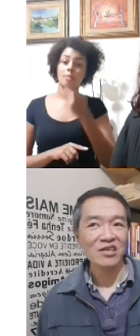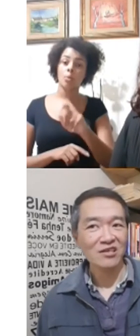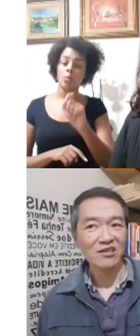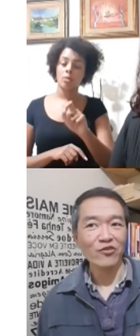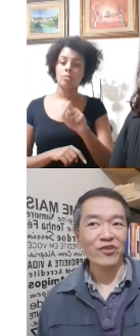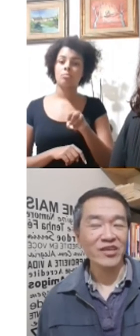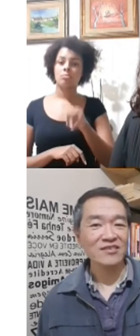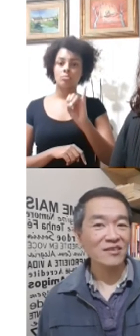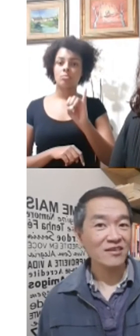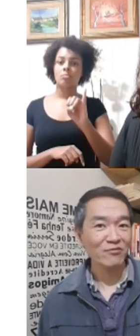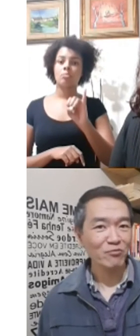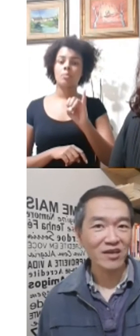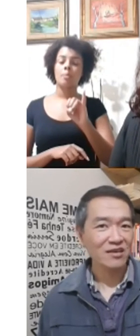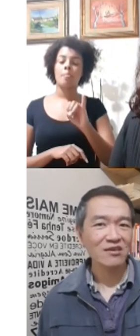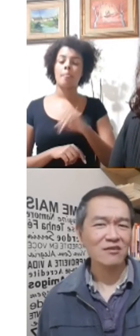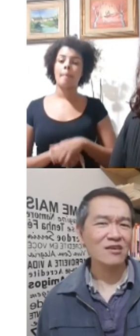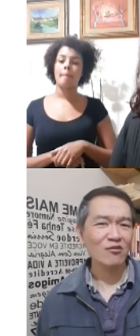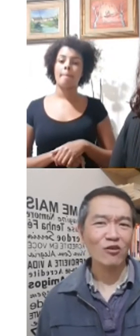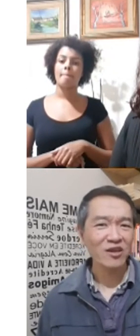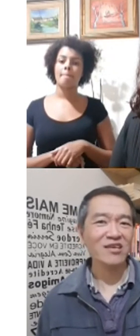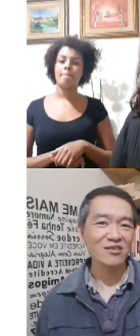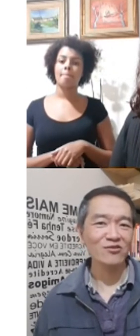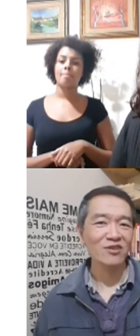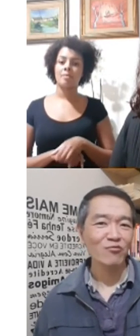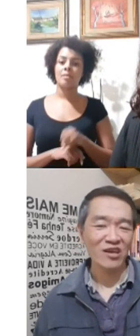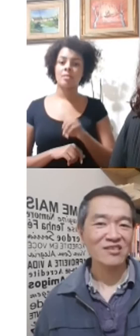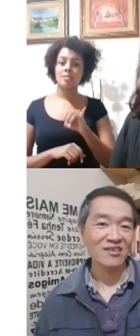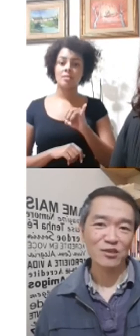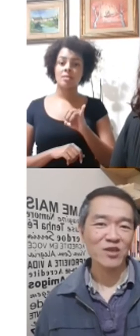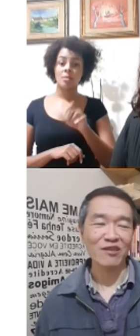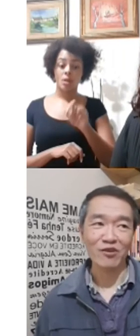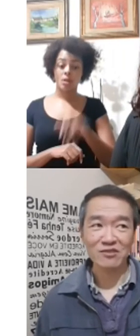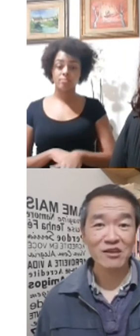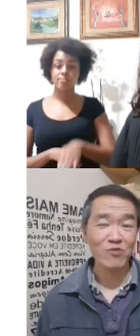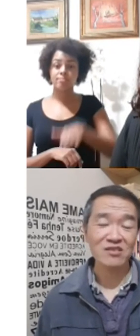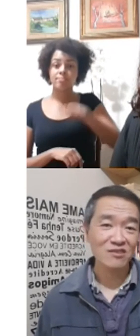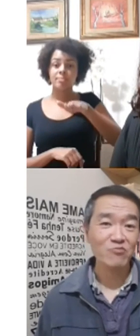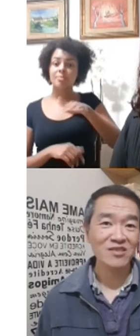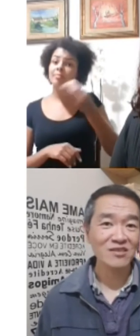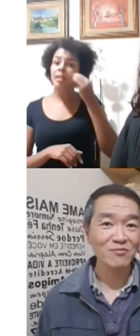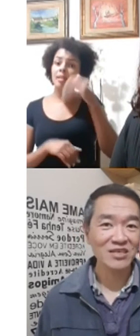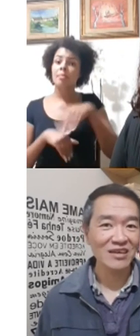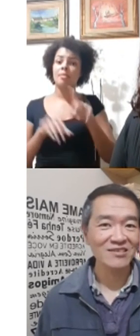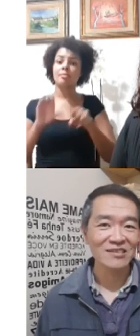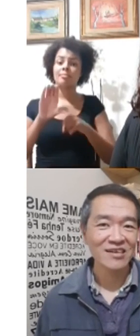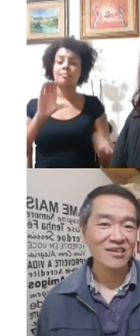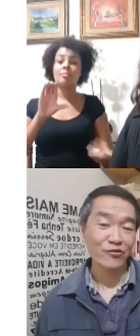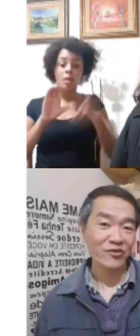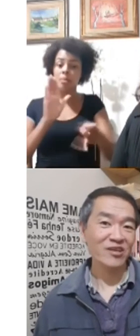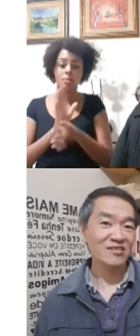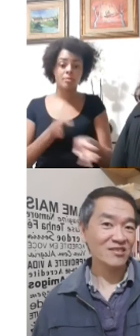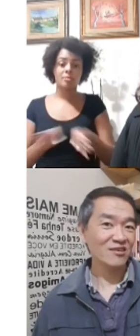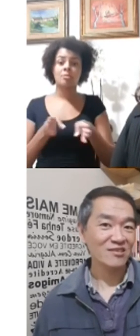vão oferecer, para que coloquem nisso. Que essas plataformas geralmente são para acessibilidade.